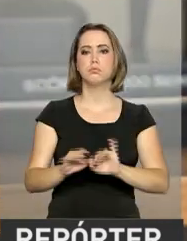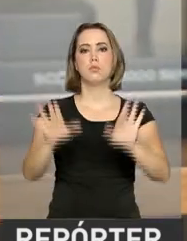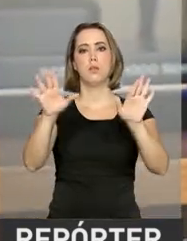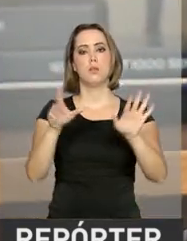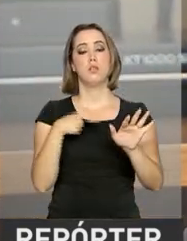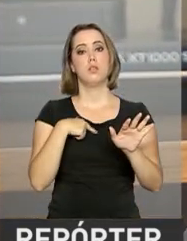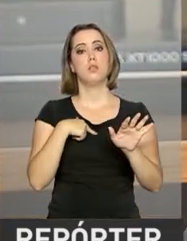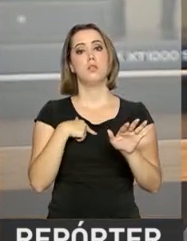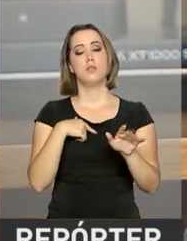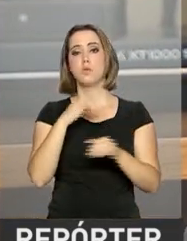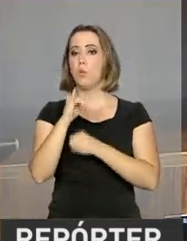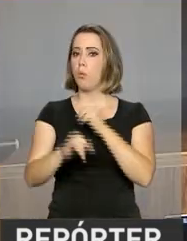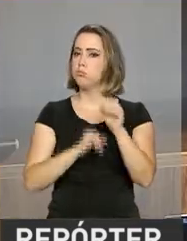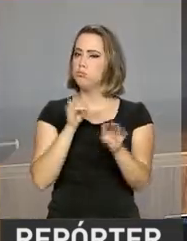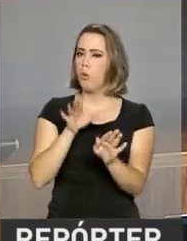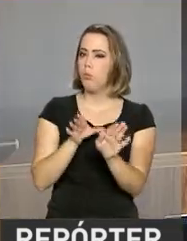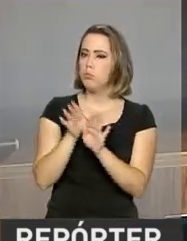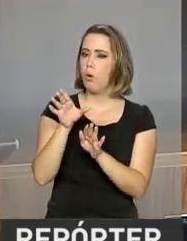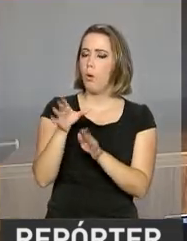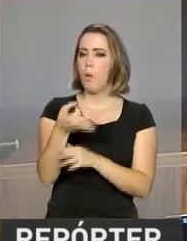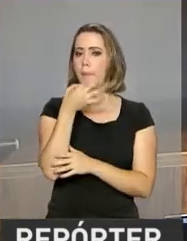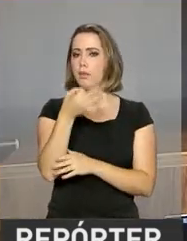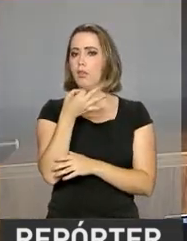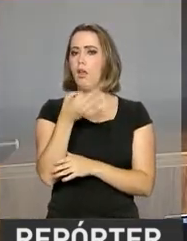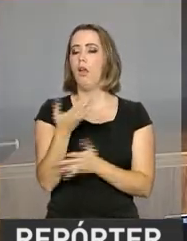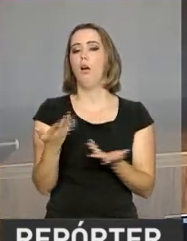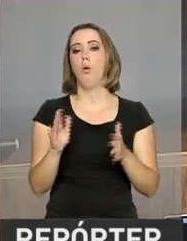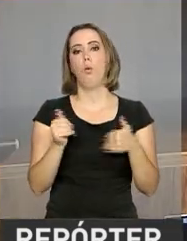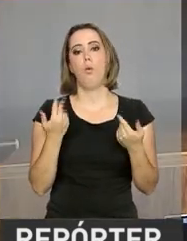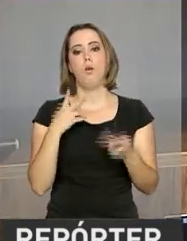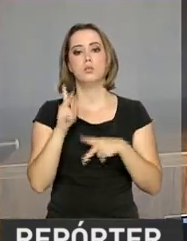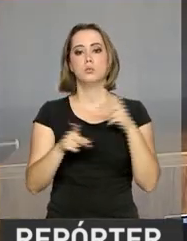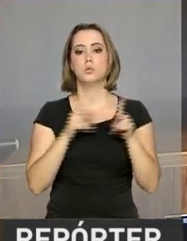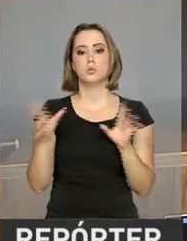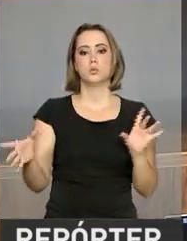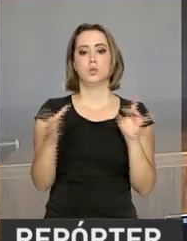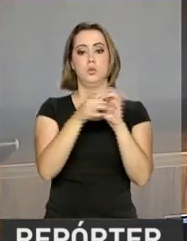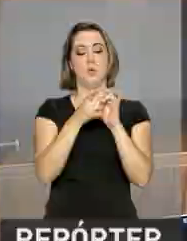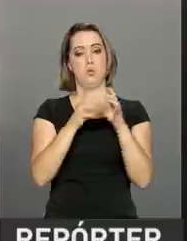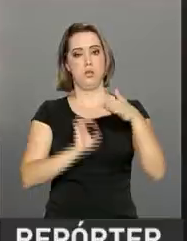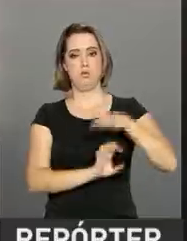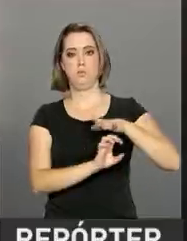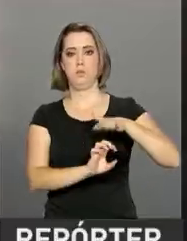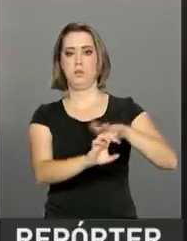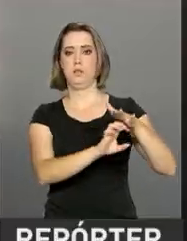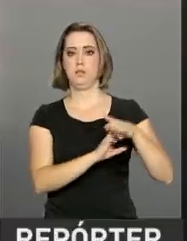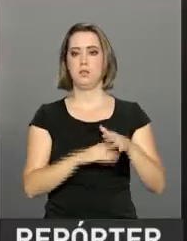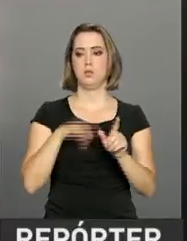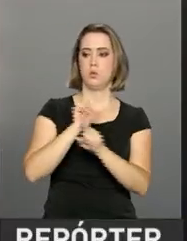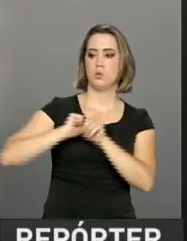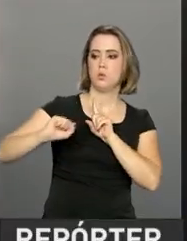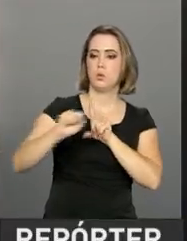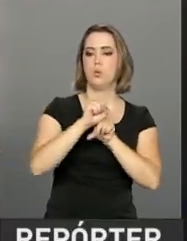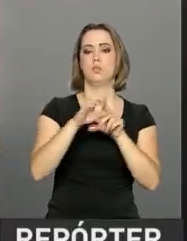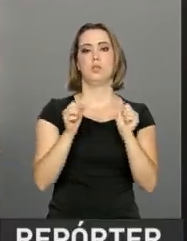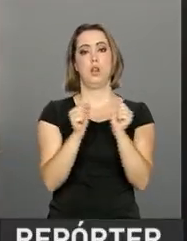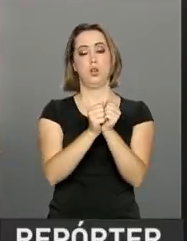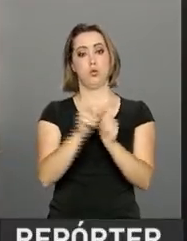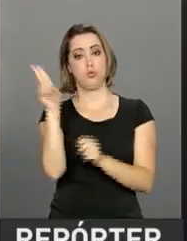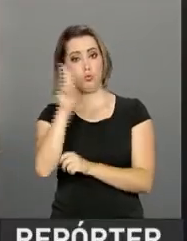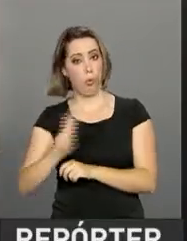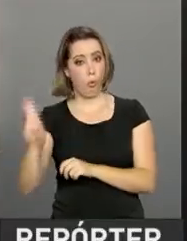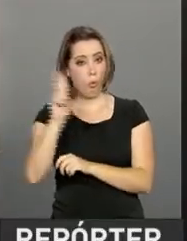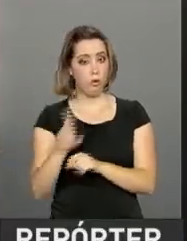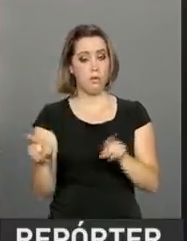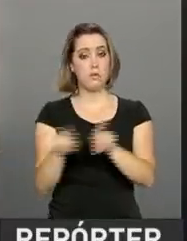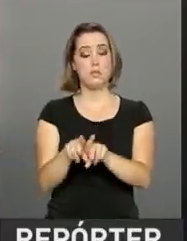fez uma consulta pública a idéia é reunir contribuições da iniciativa privada e da sociedade das universidades e